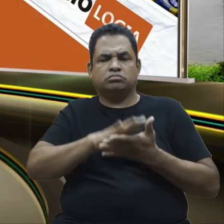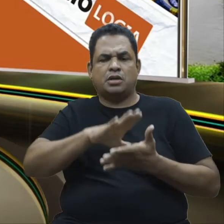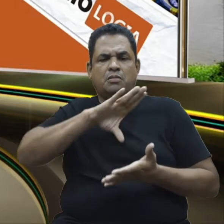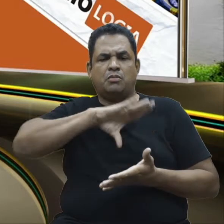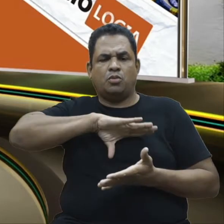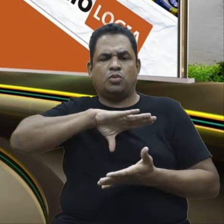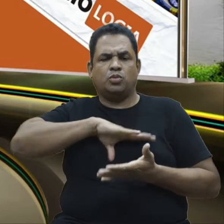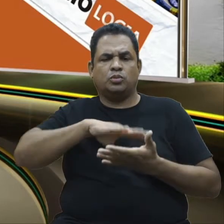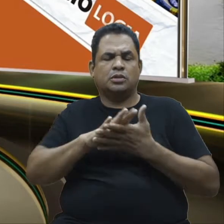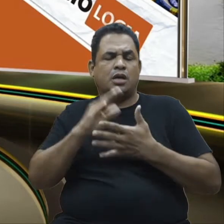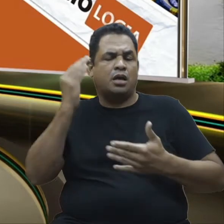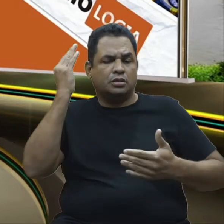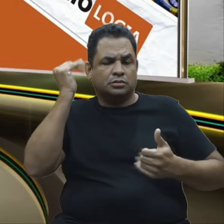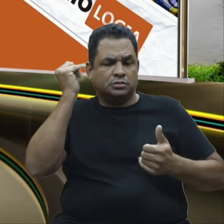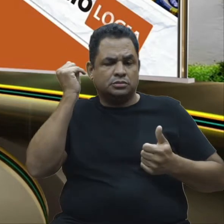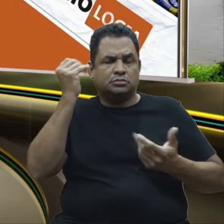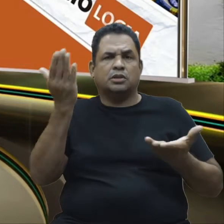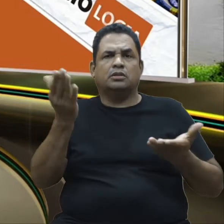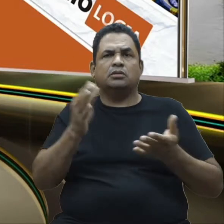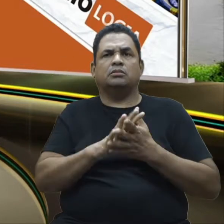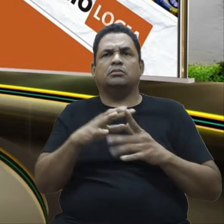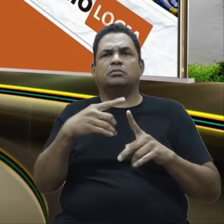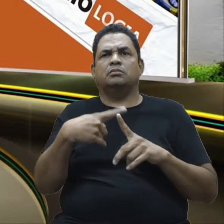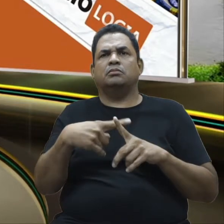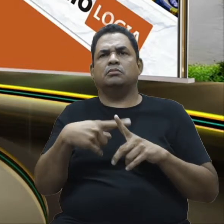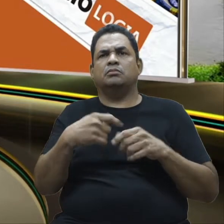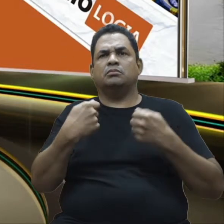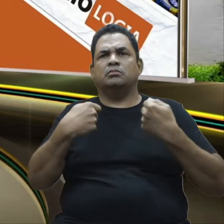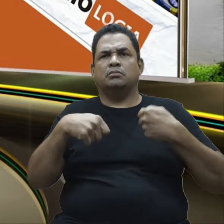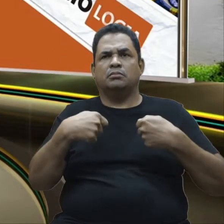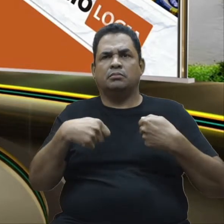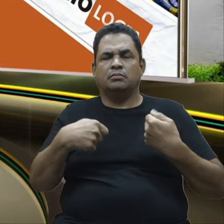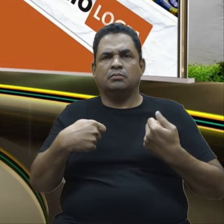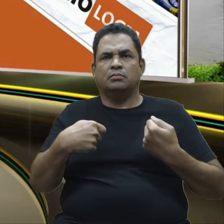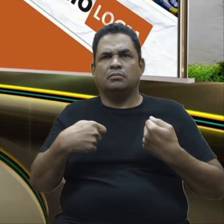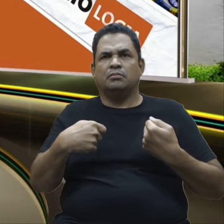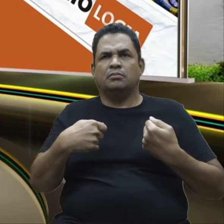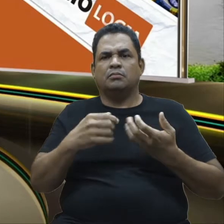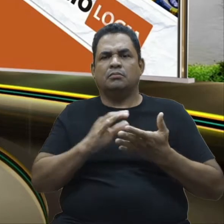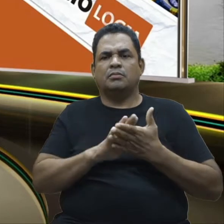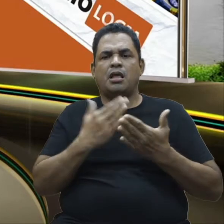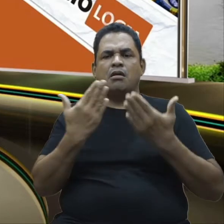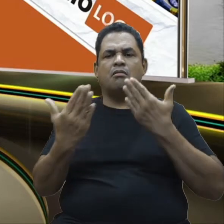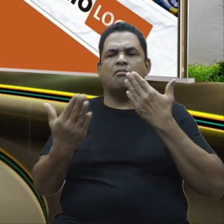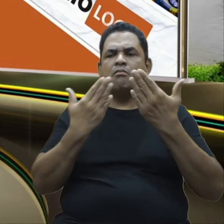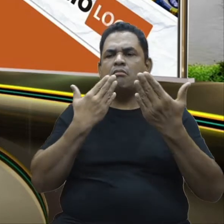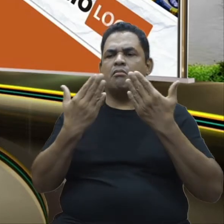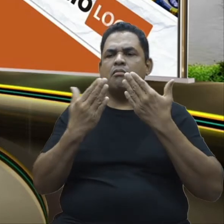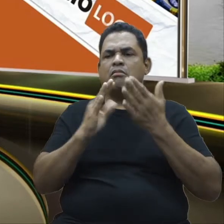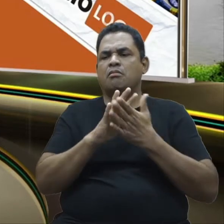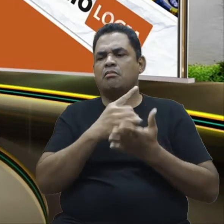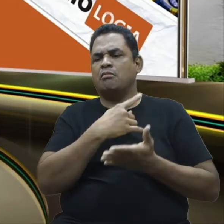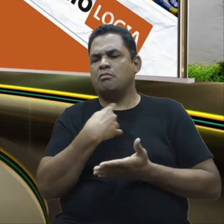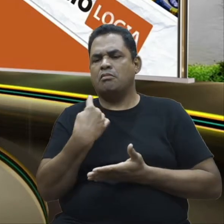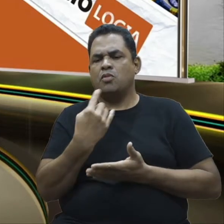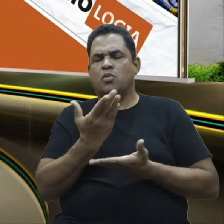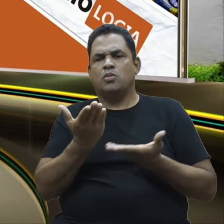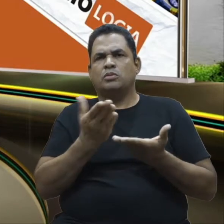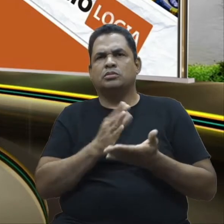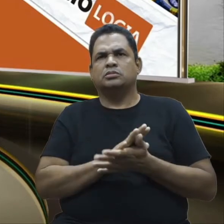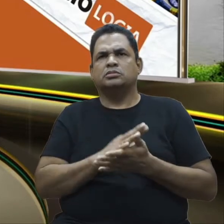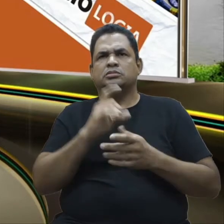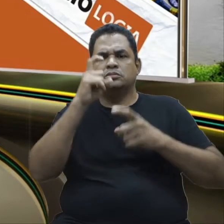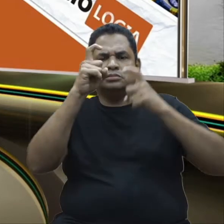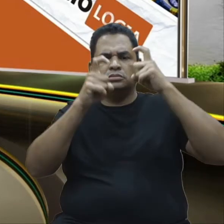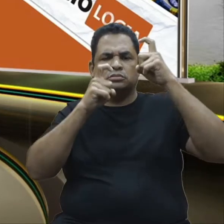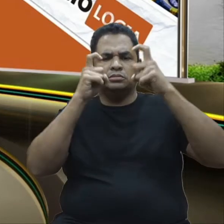o mínimo, né? Porque a gente precisa dialogar com os nossos vizinhos. Às vezes a gente se preocupa muito mais em